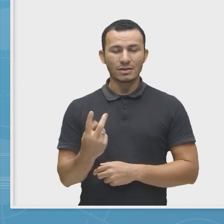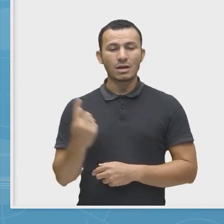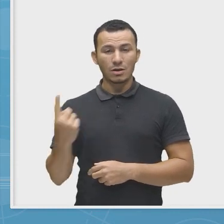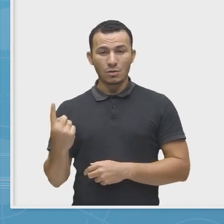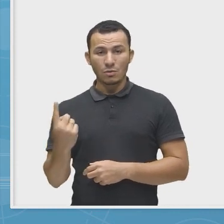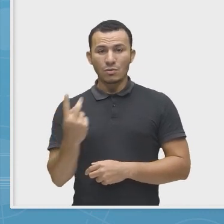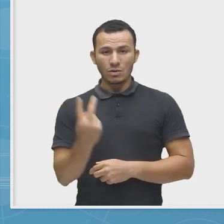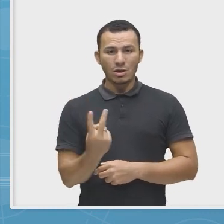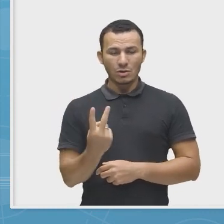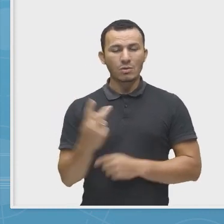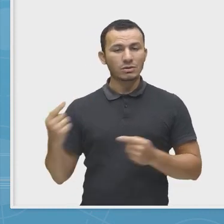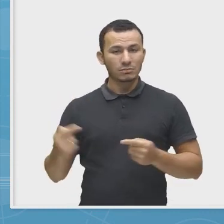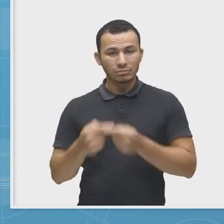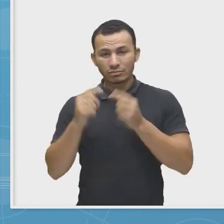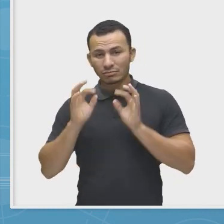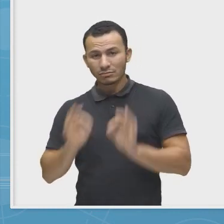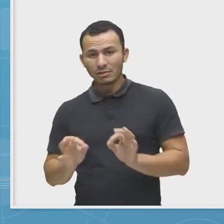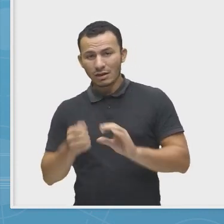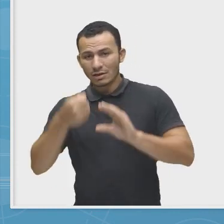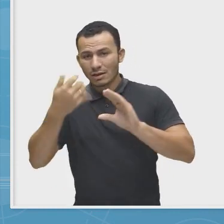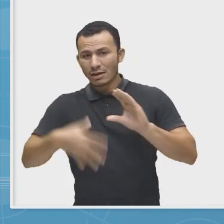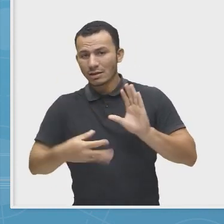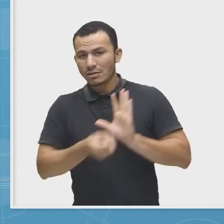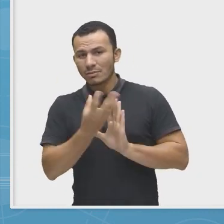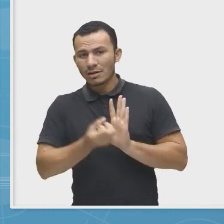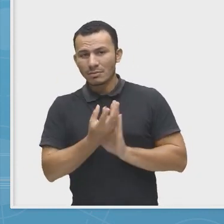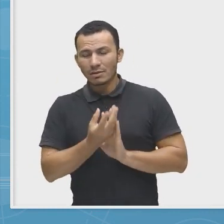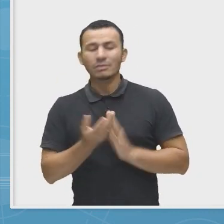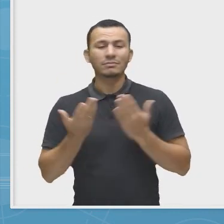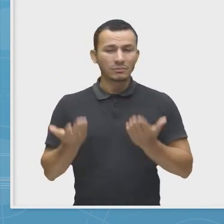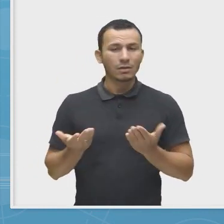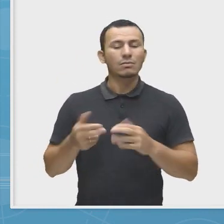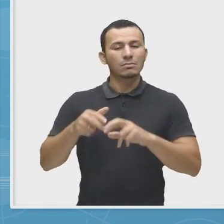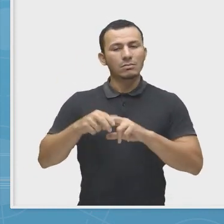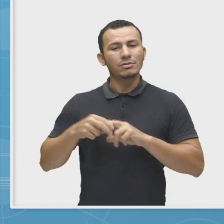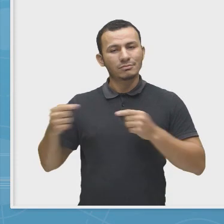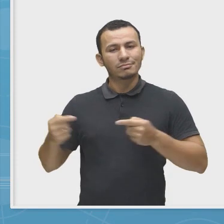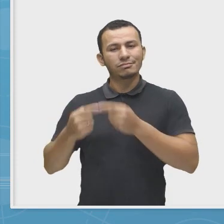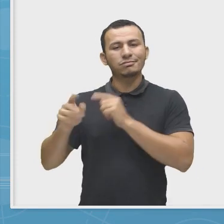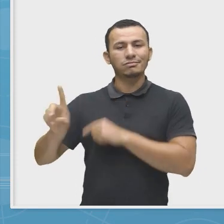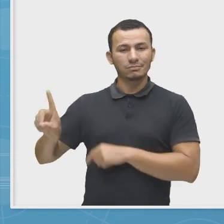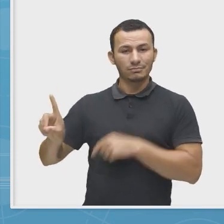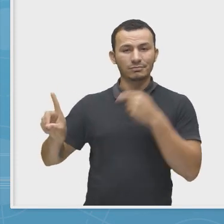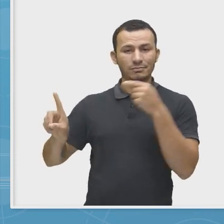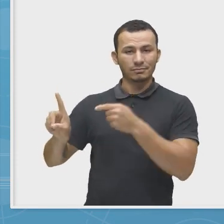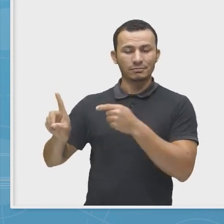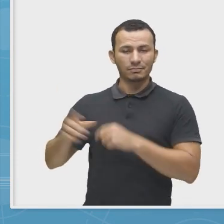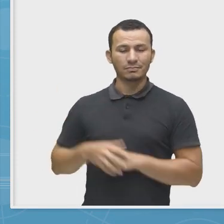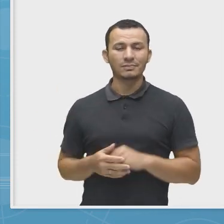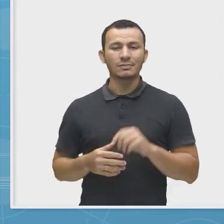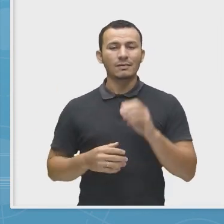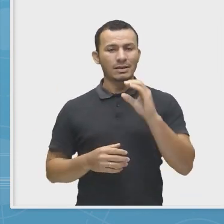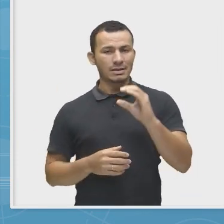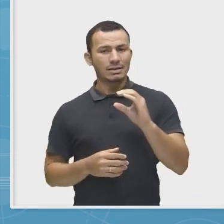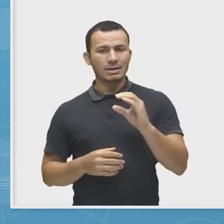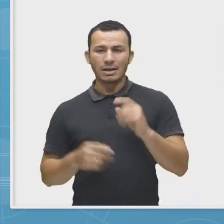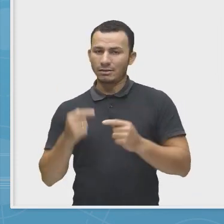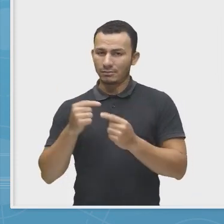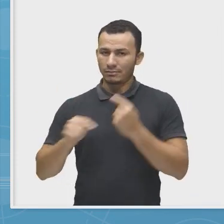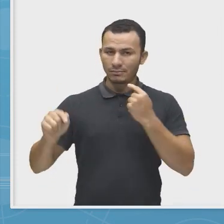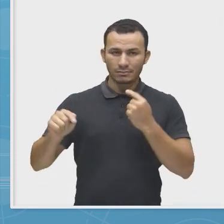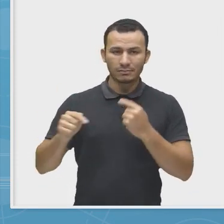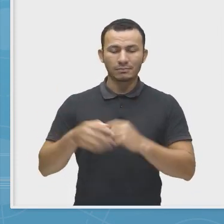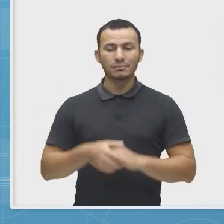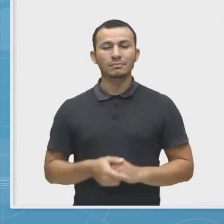e a 2 não estão corretas lá das características do poema? Sim, estão corretas. Então, não pode ser a letra C, porque a 3